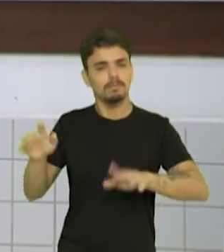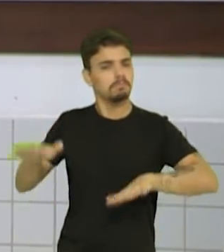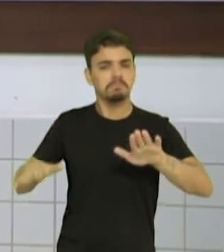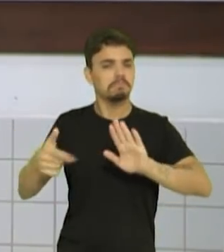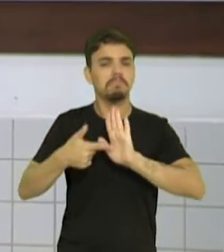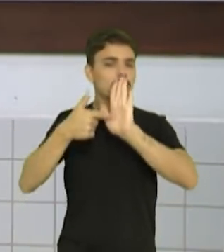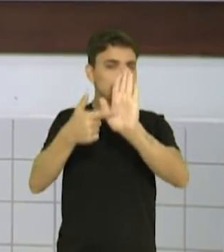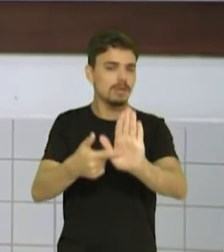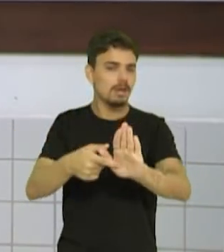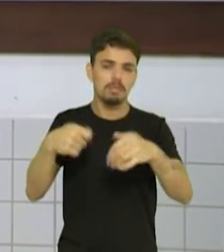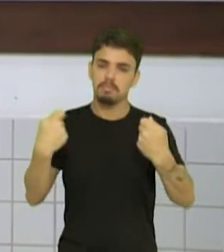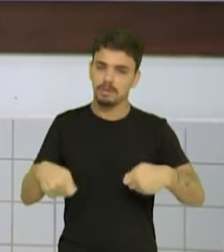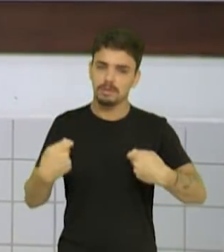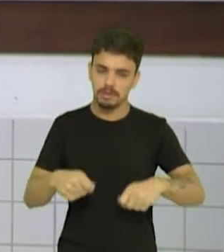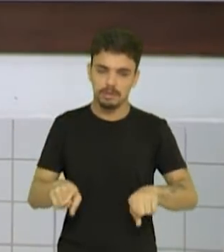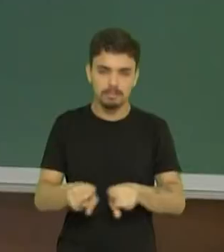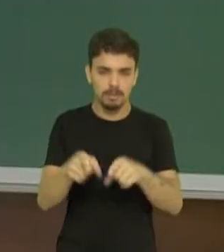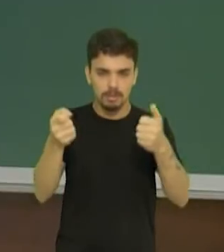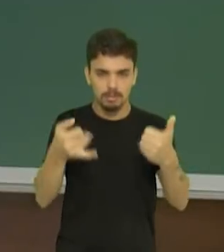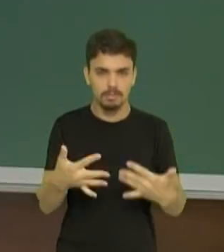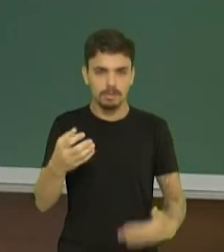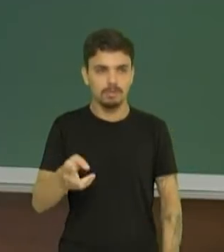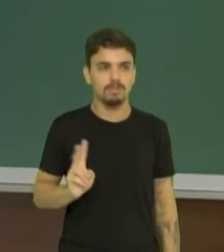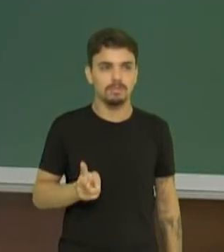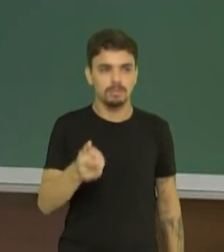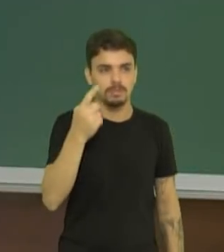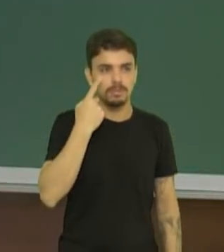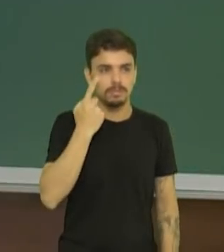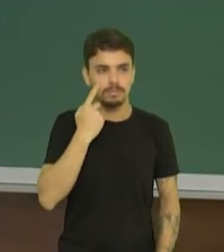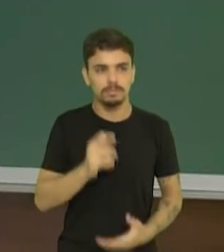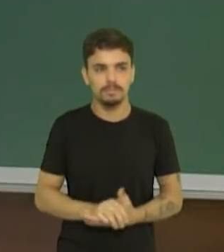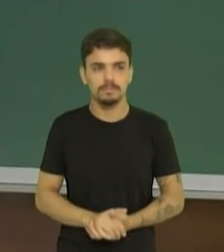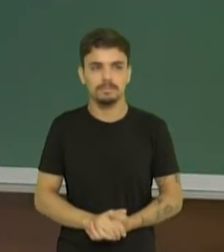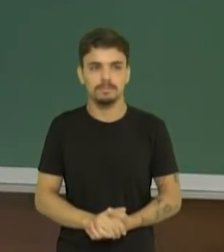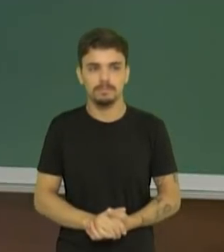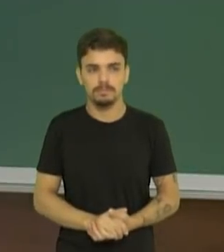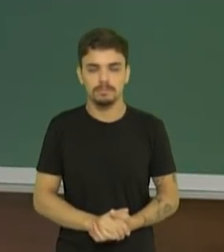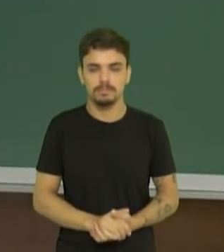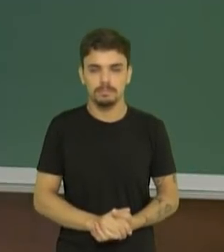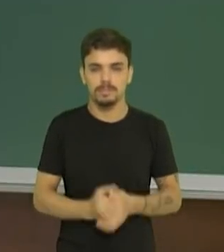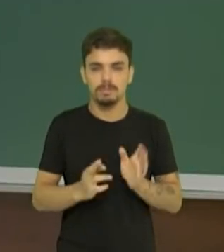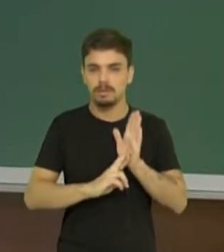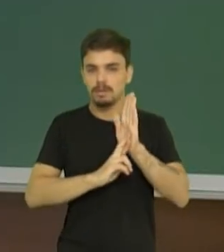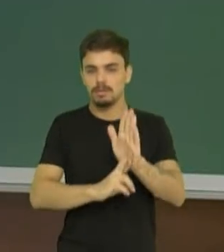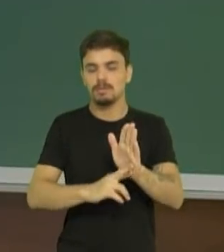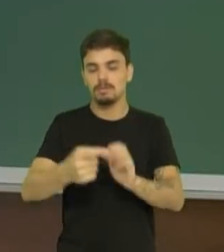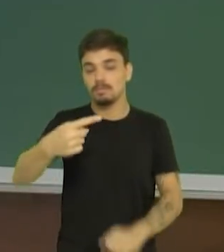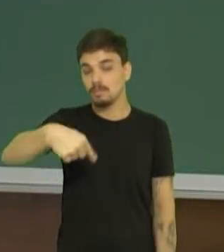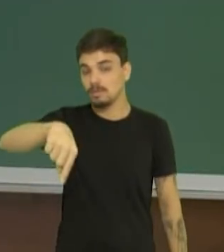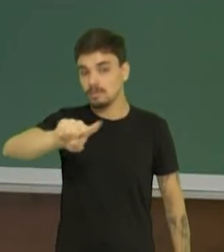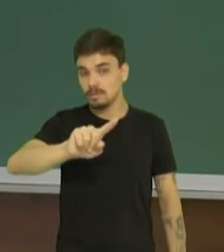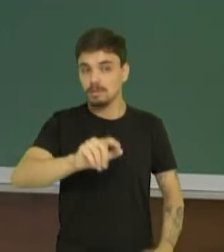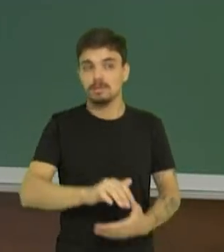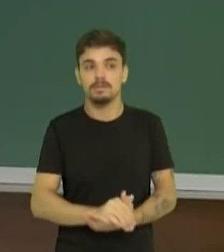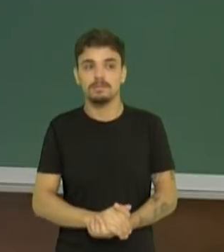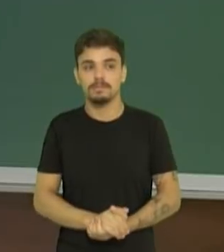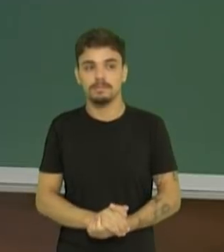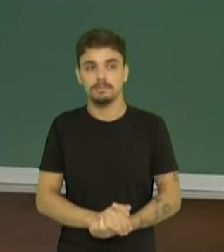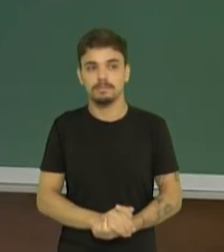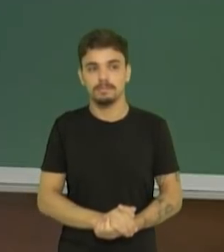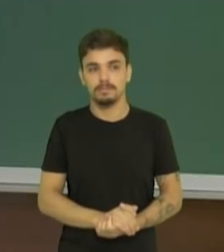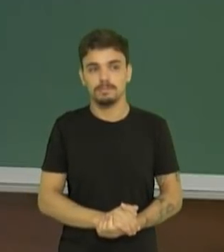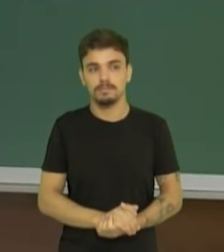tá? Vamos continuar aqui a nossa explicação. As representações, então, como foi mostrado no slide anterior, do